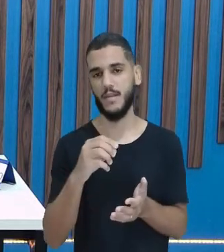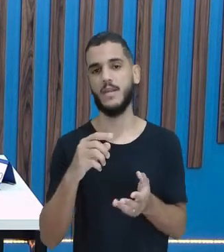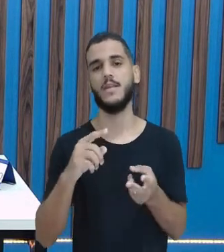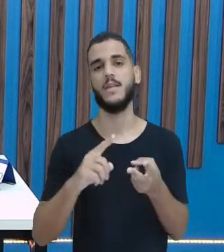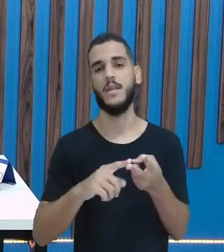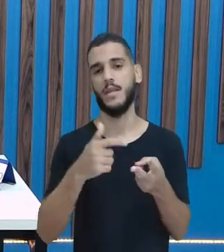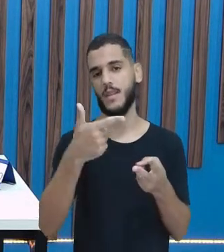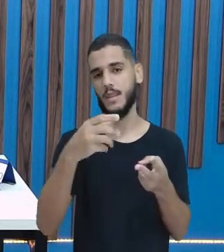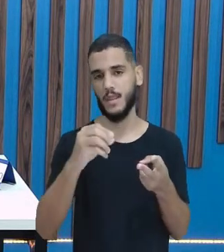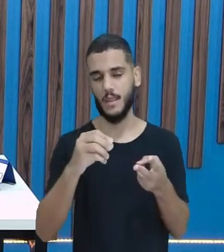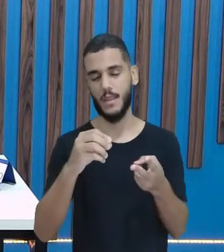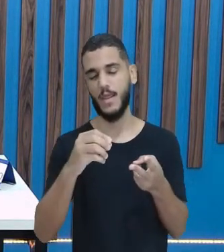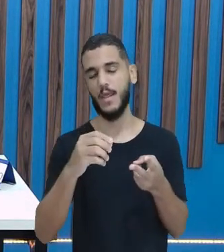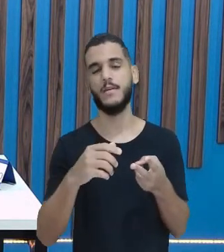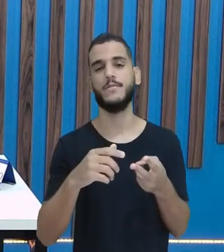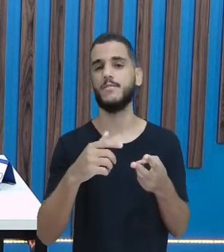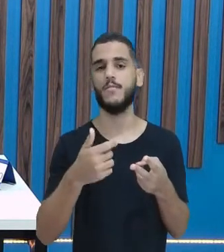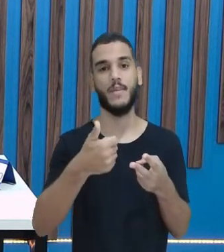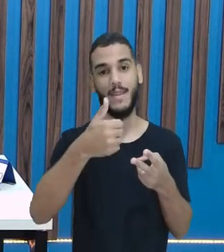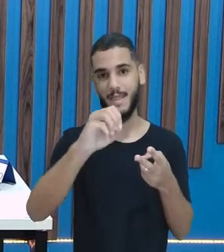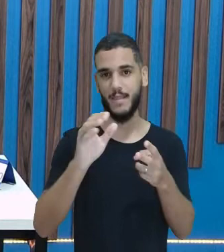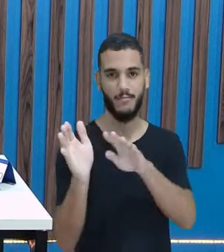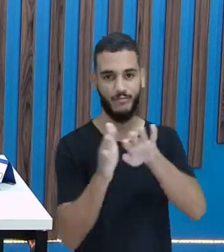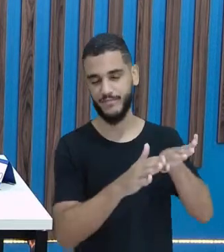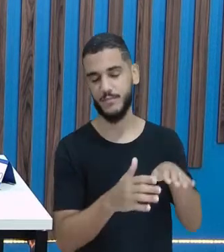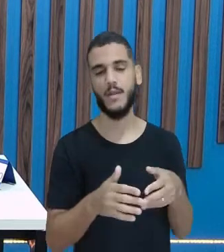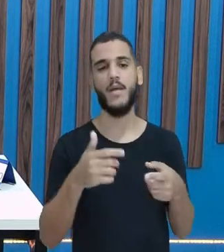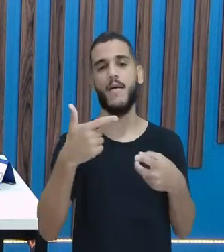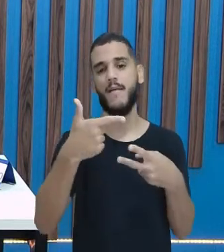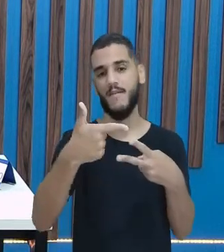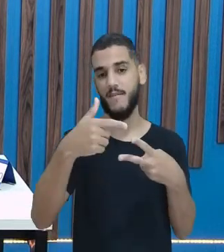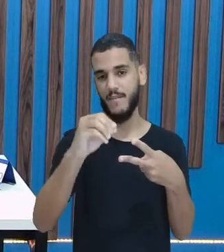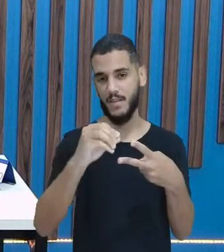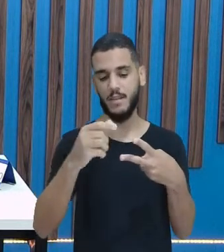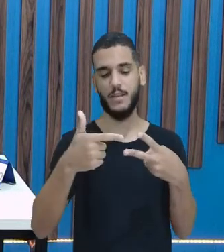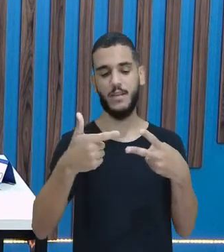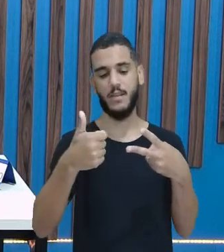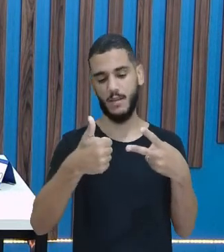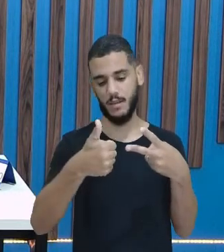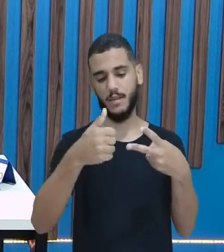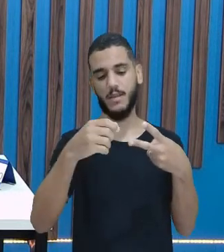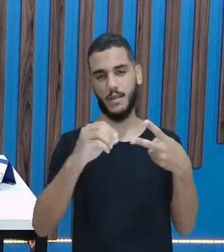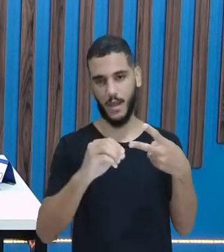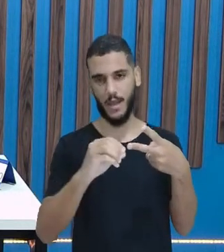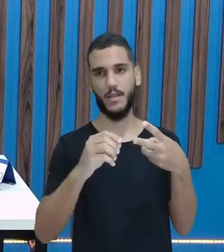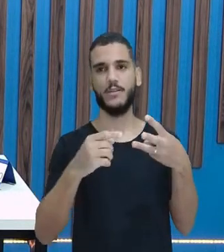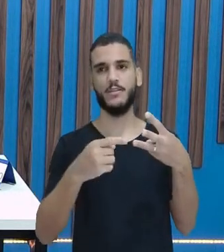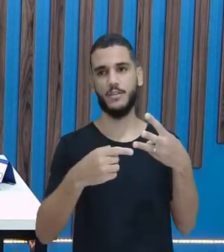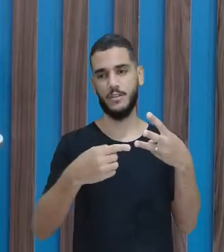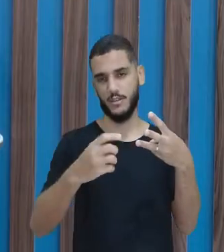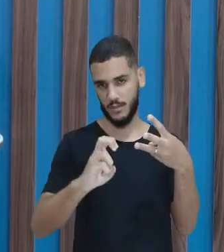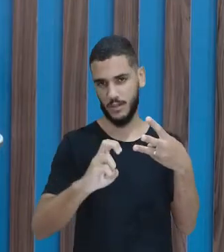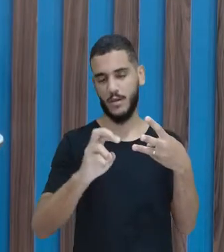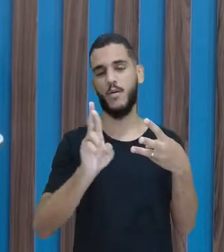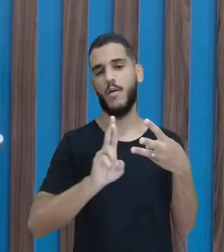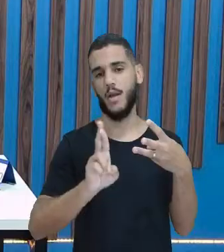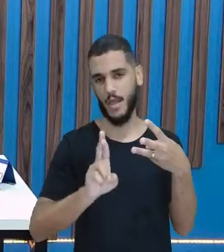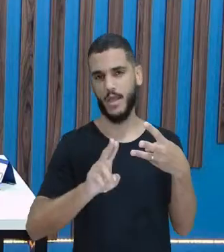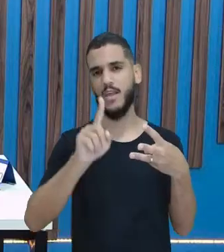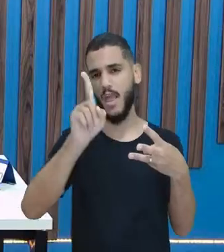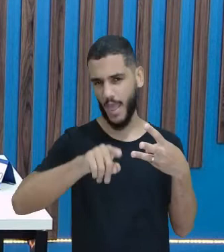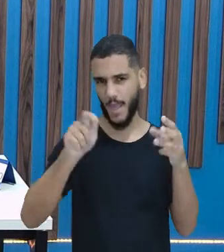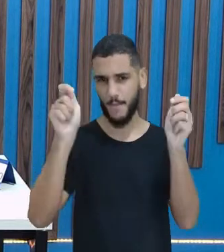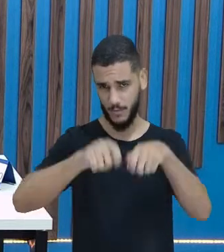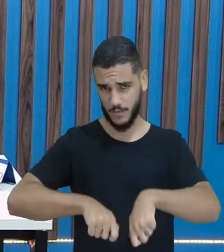de 5, é possível comprar esse robô? Sim ou não? A Isabela respondeu aqui que sim, é possível. Muito bem,